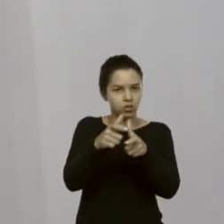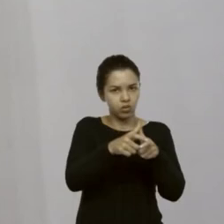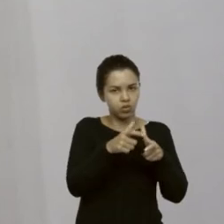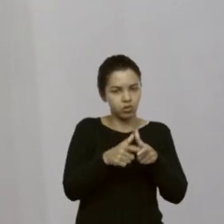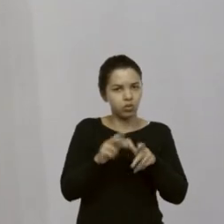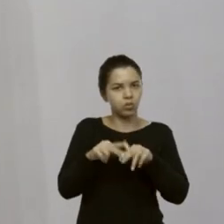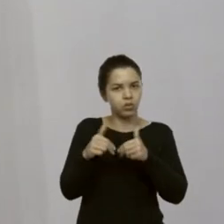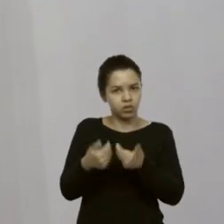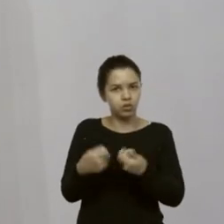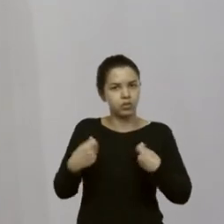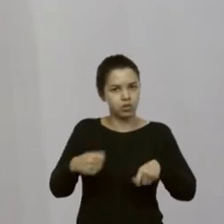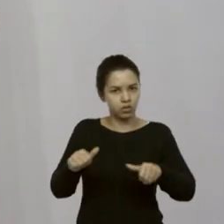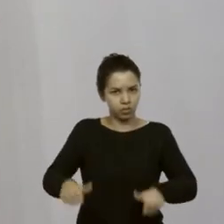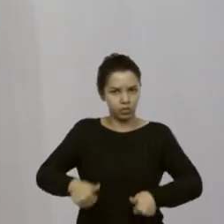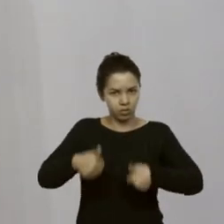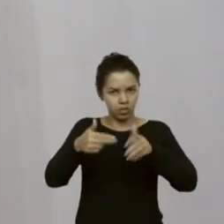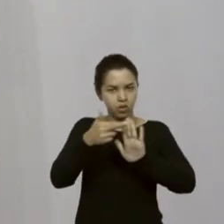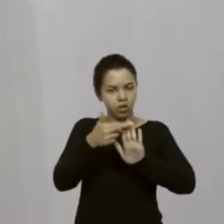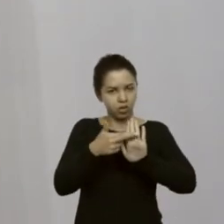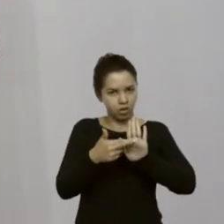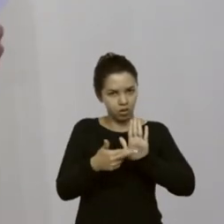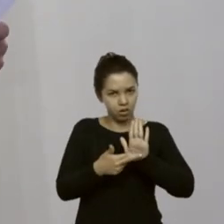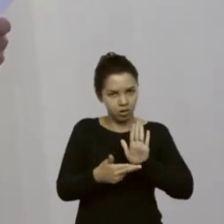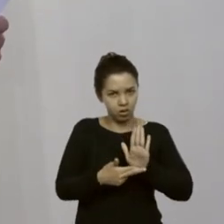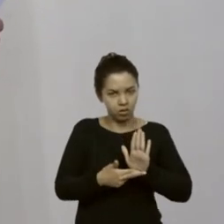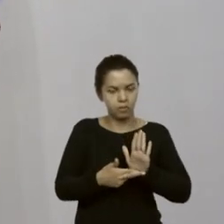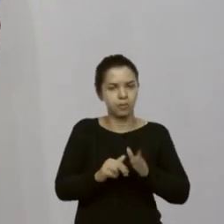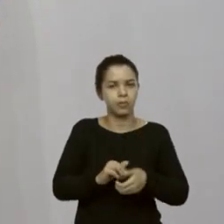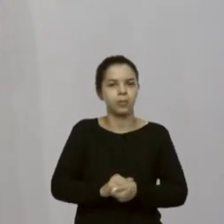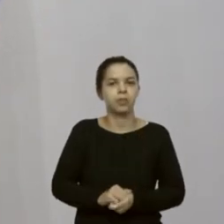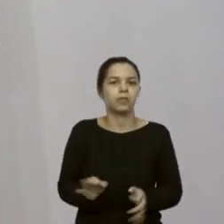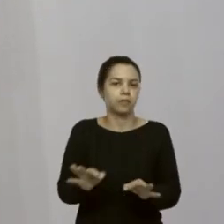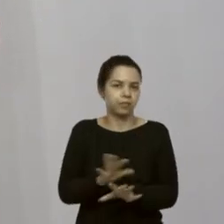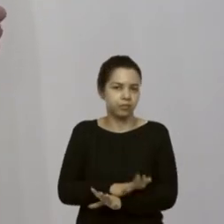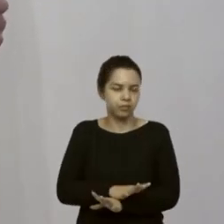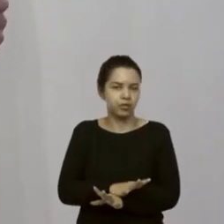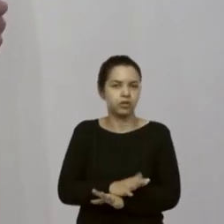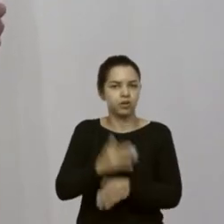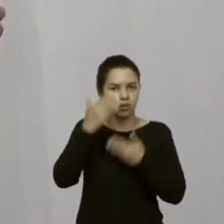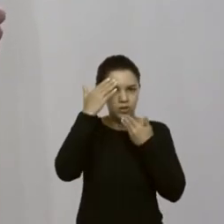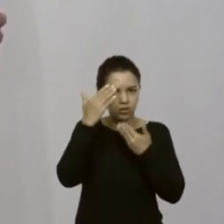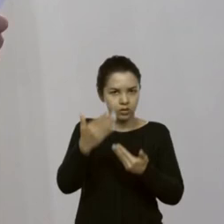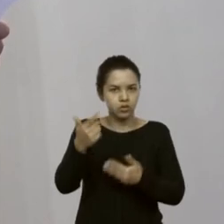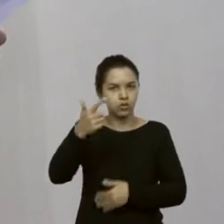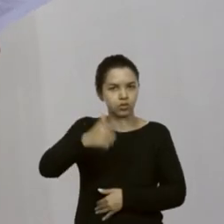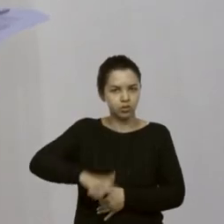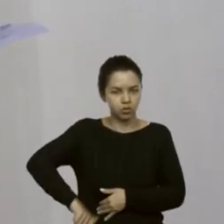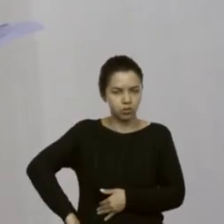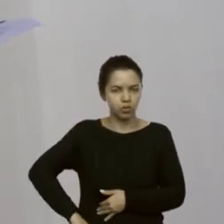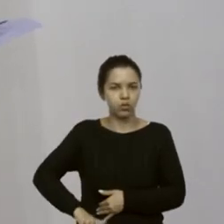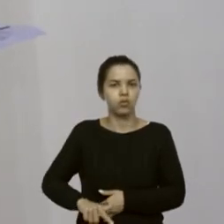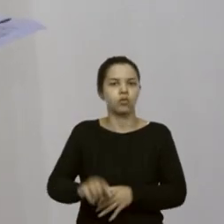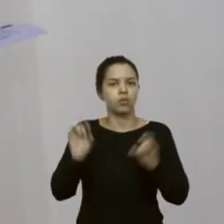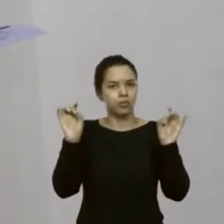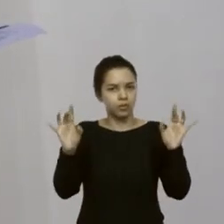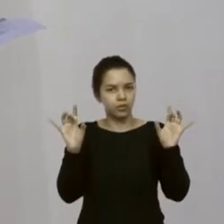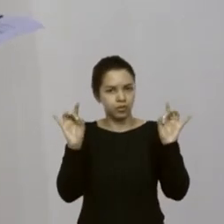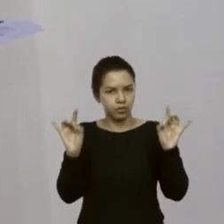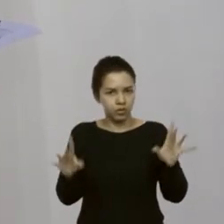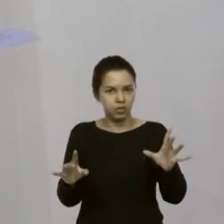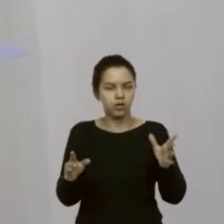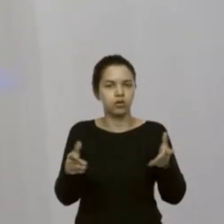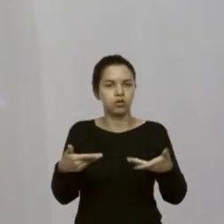preciso aprimorar as regras do jogo. Enfim, senhor presidente, agradecemos mais uma vez essa oportunidade